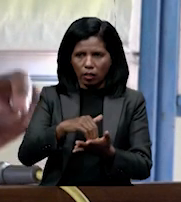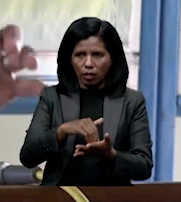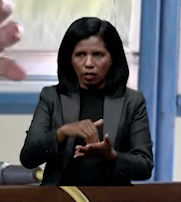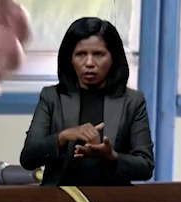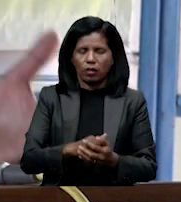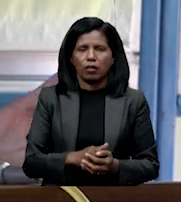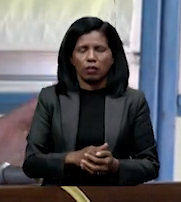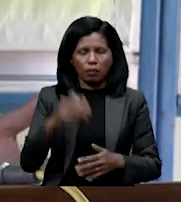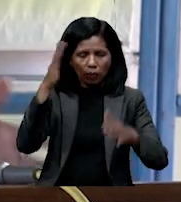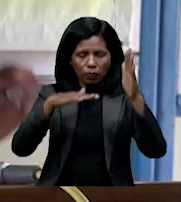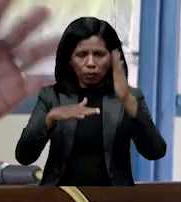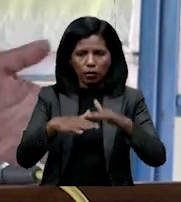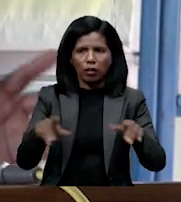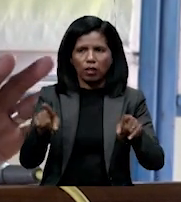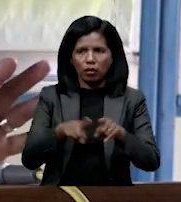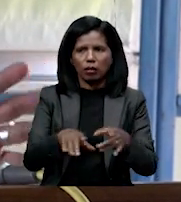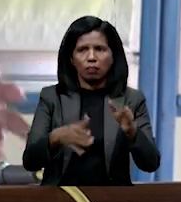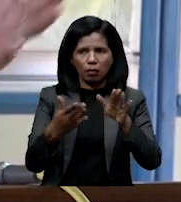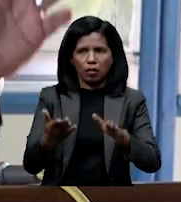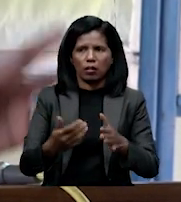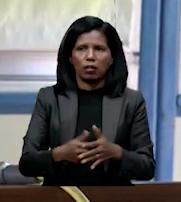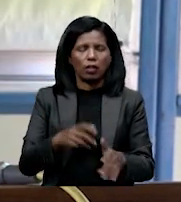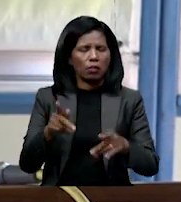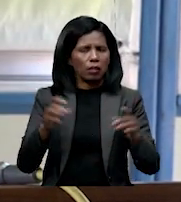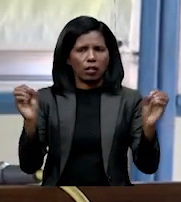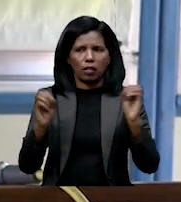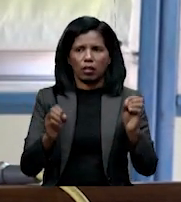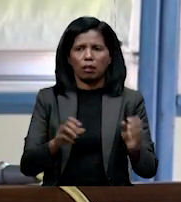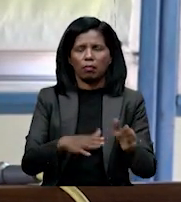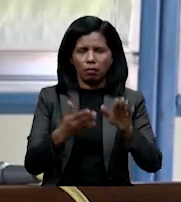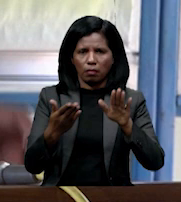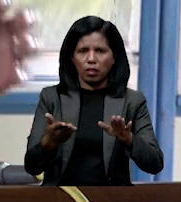acontecimento ser normal de mate bai bai cera ne é maladum cera mas se mate